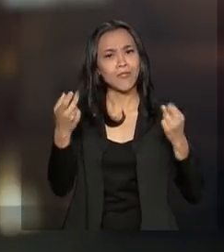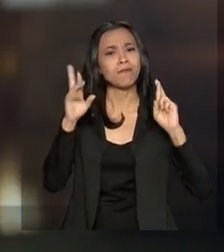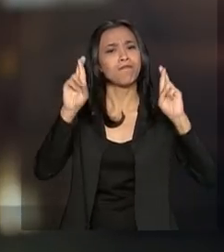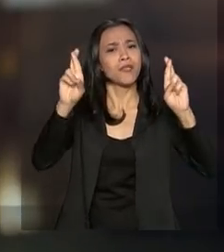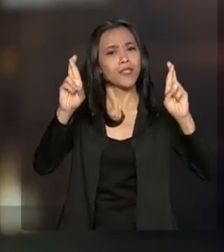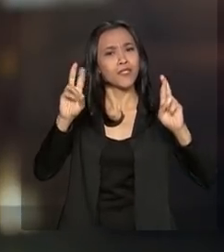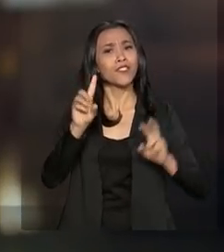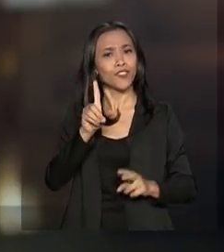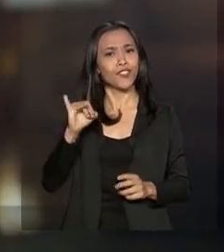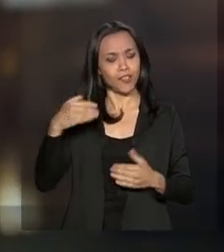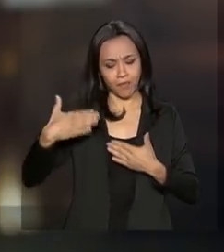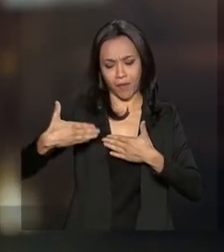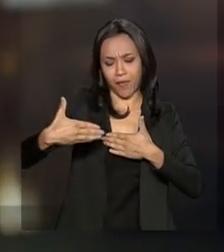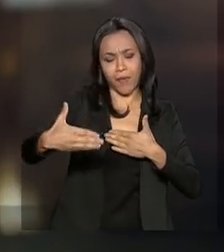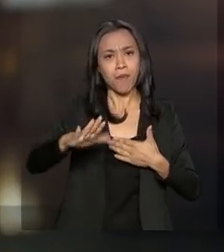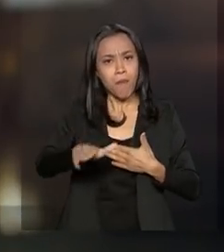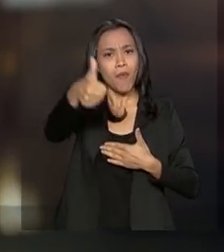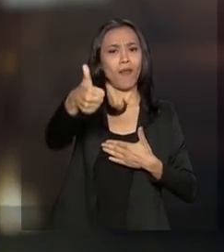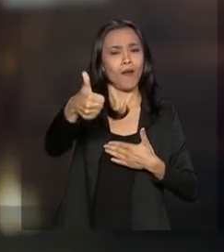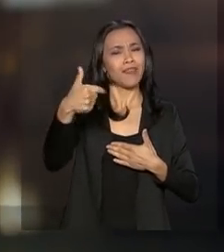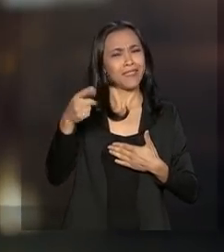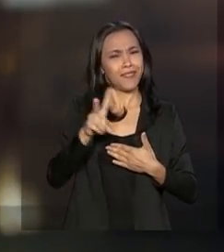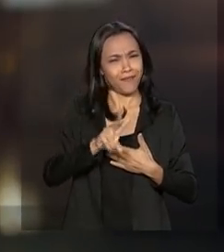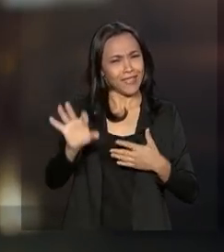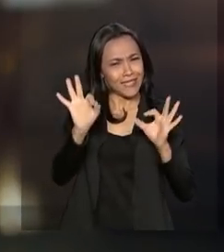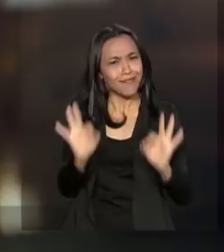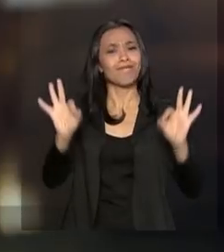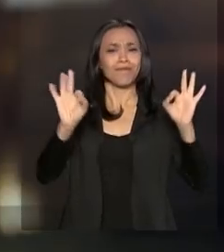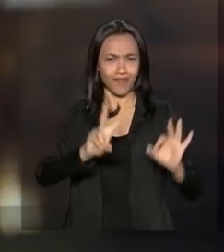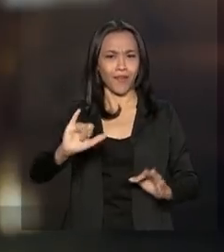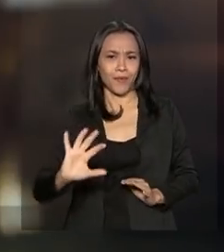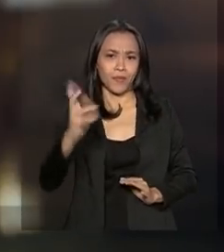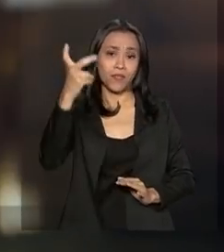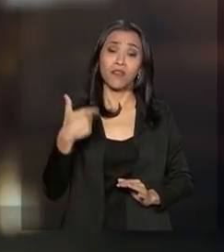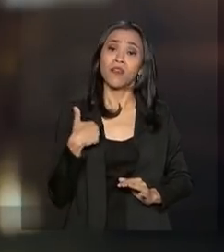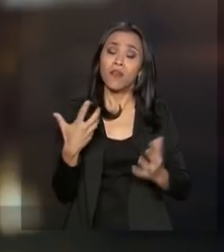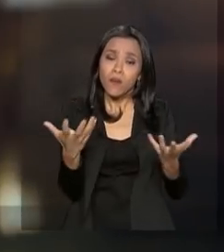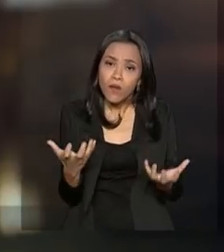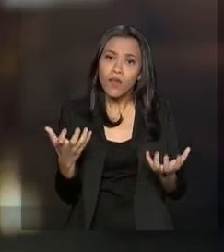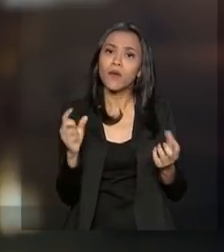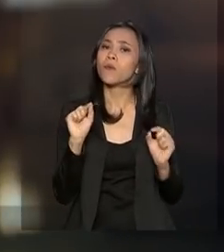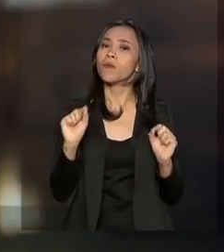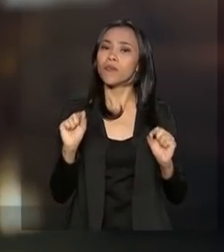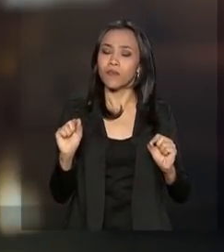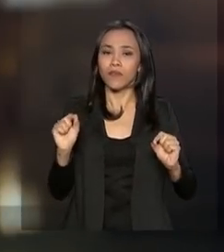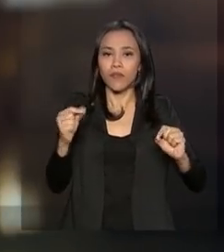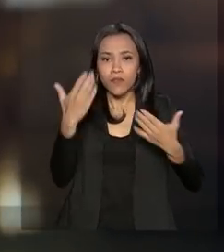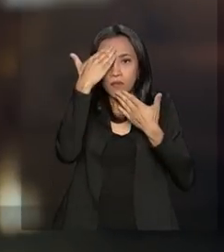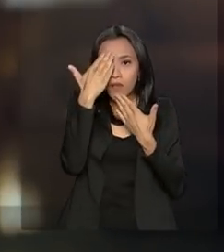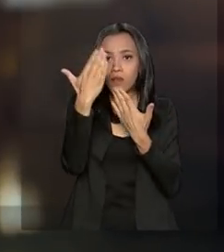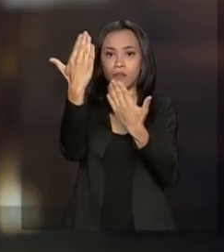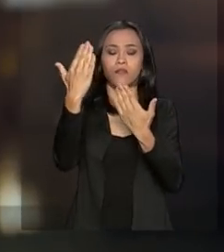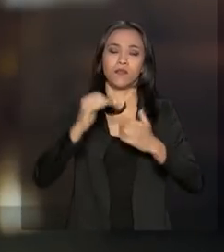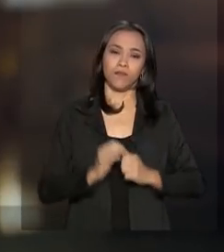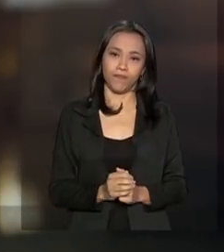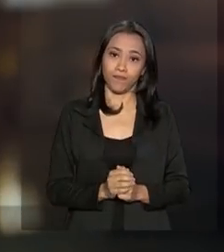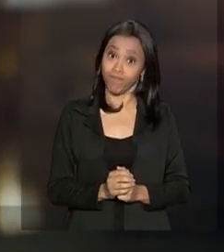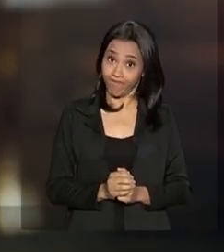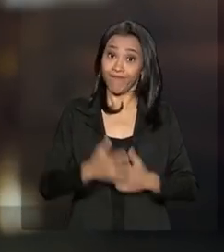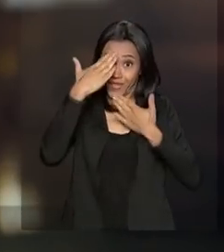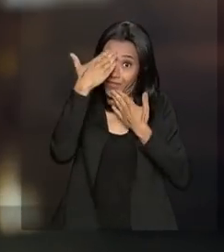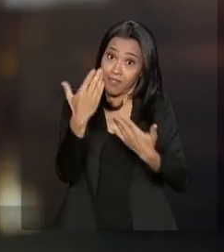dias melhores, dias que, com certeza, virão, eu quero, acima de tudo, agradecer.